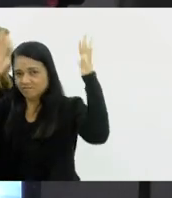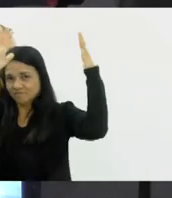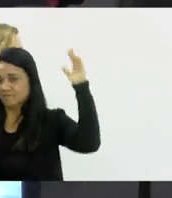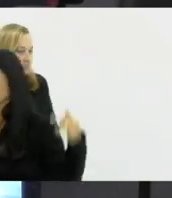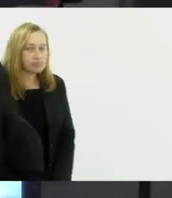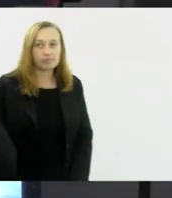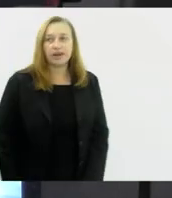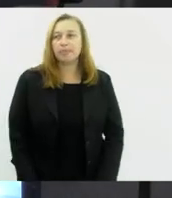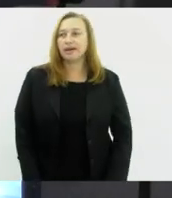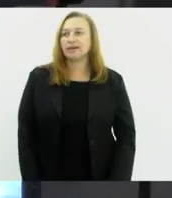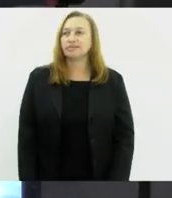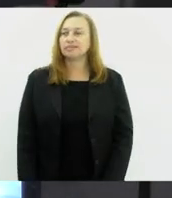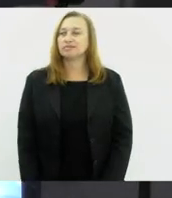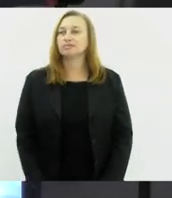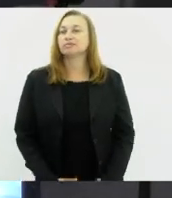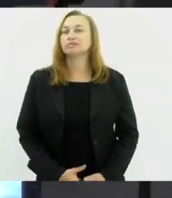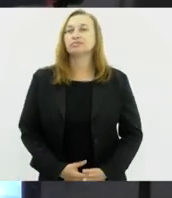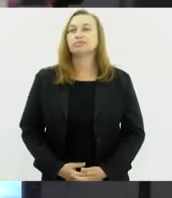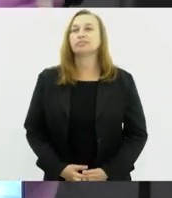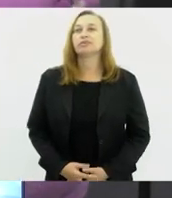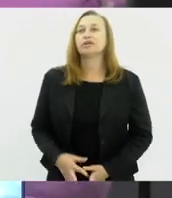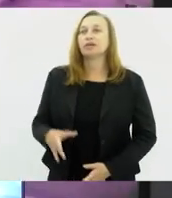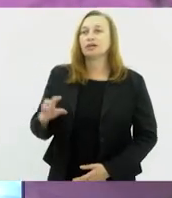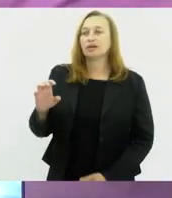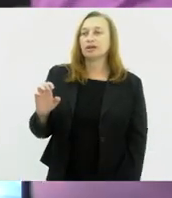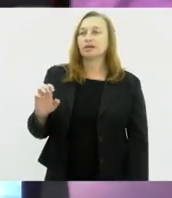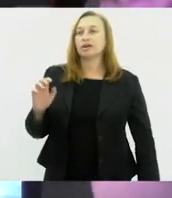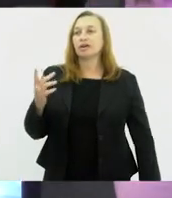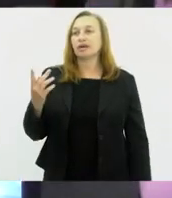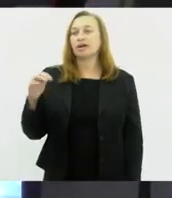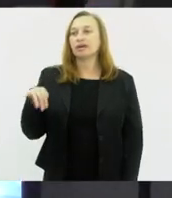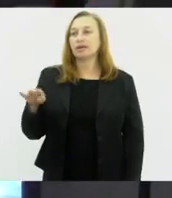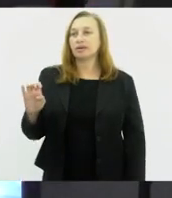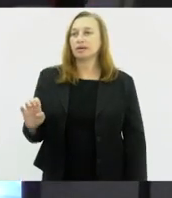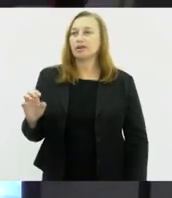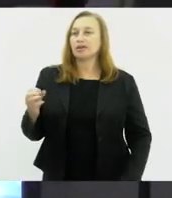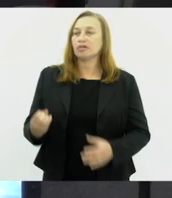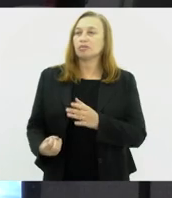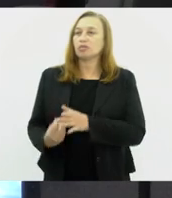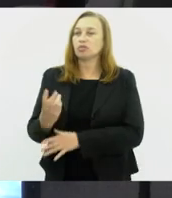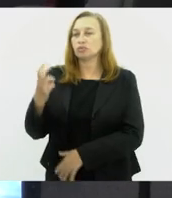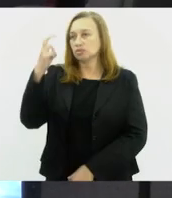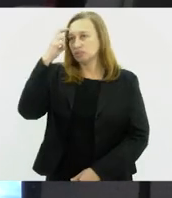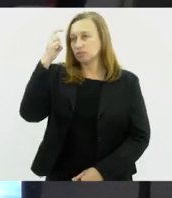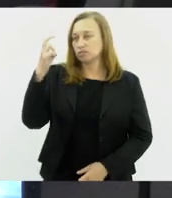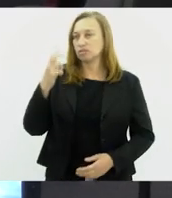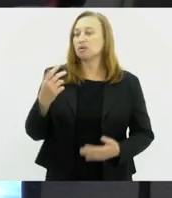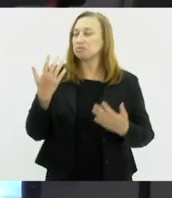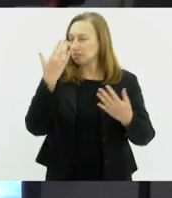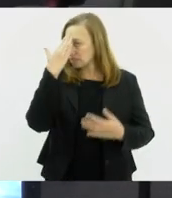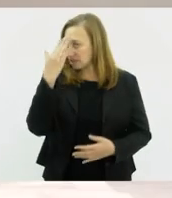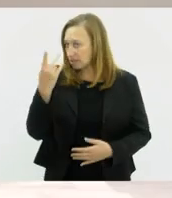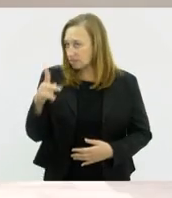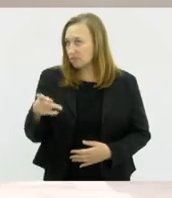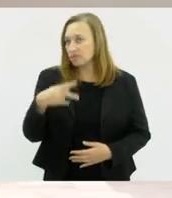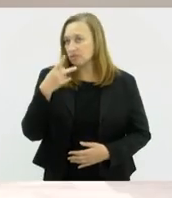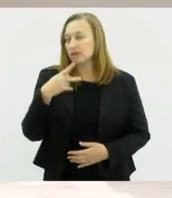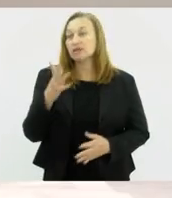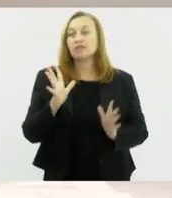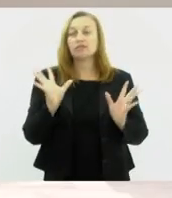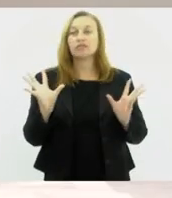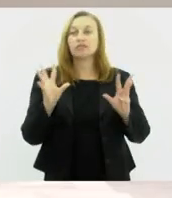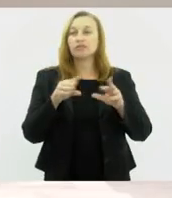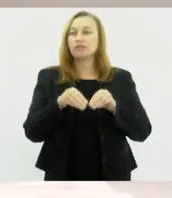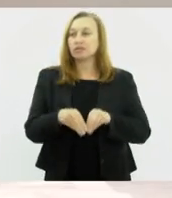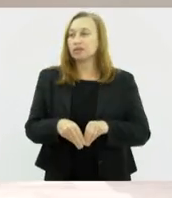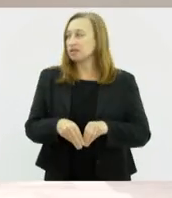estender beleza Henrique Neves produtor cultural e obrigado pelas palavras então fechando aqui